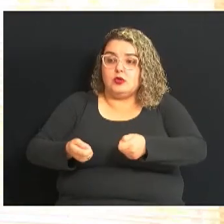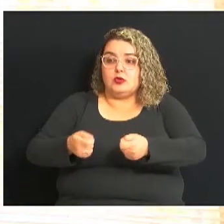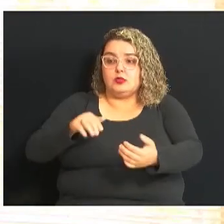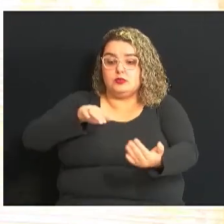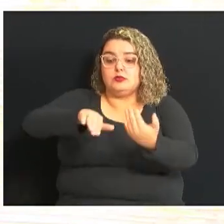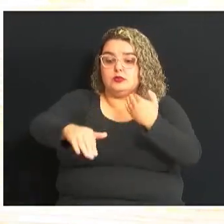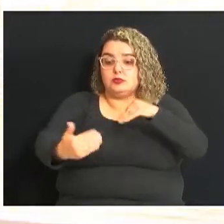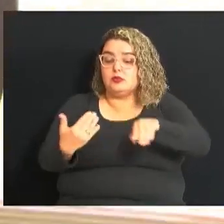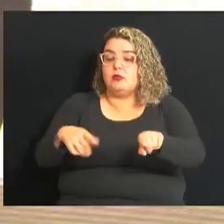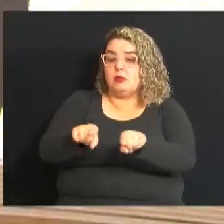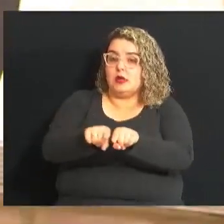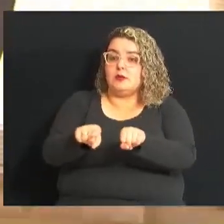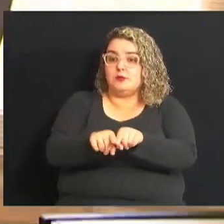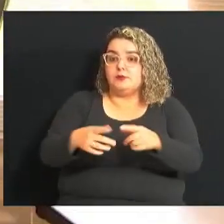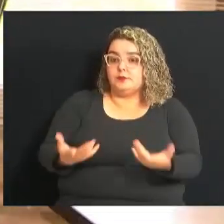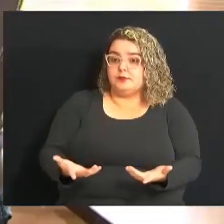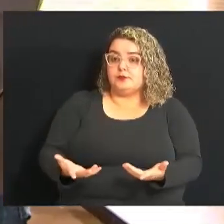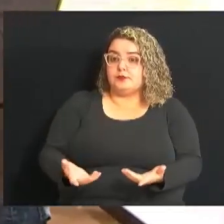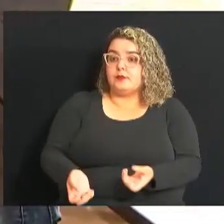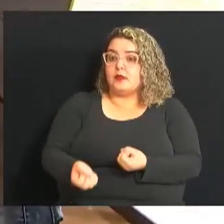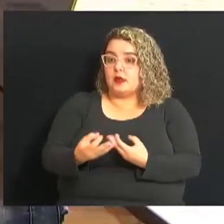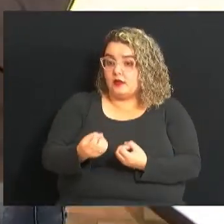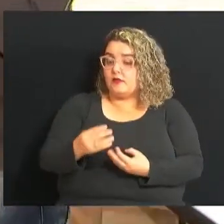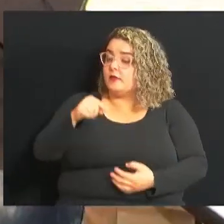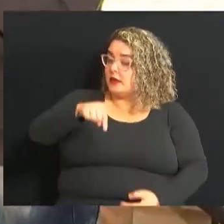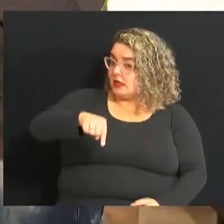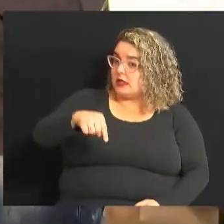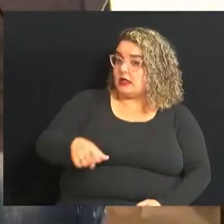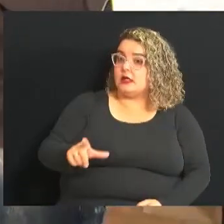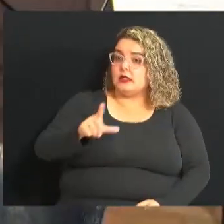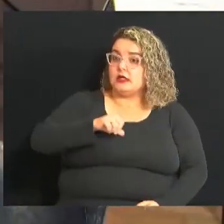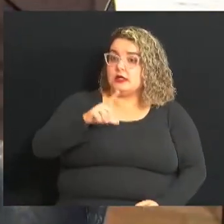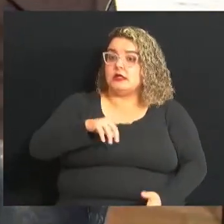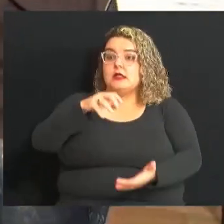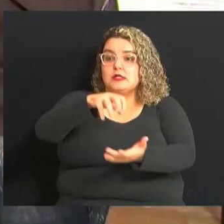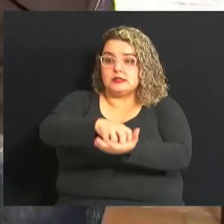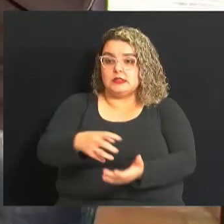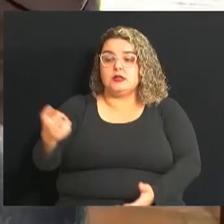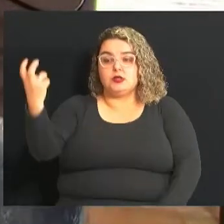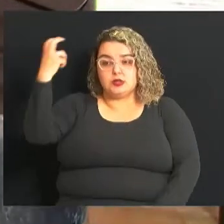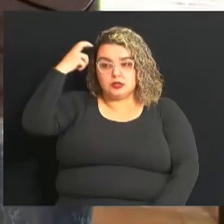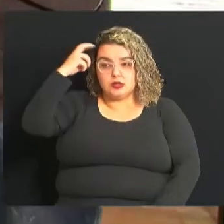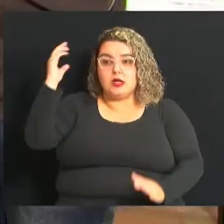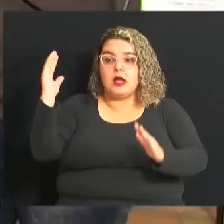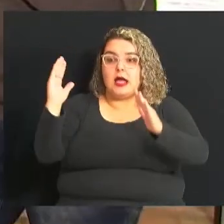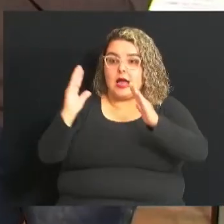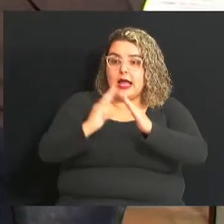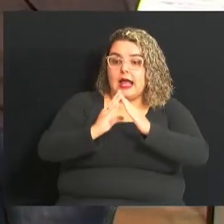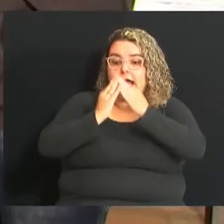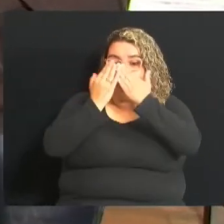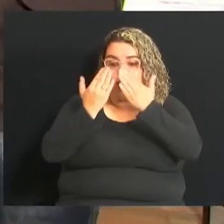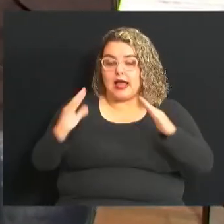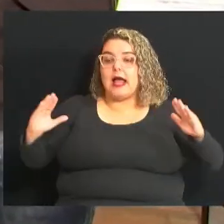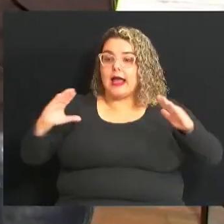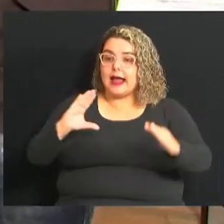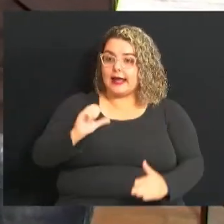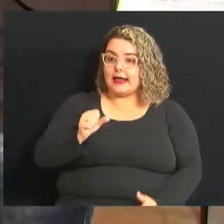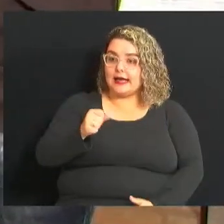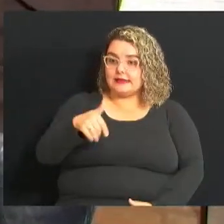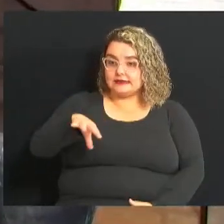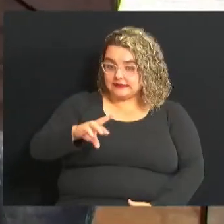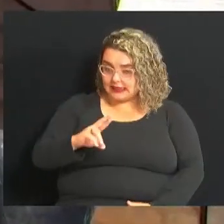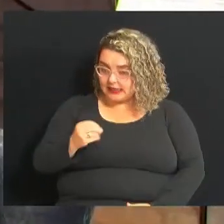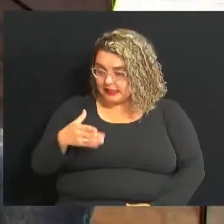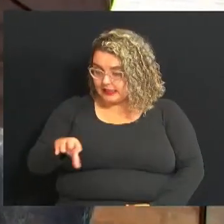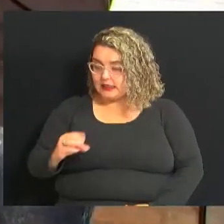Bom, informando também que aqui, não é, tem o Centro Cultural Casarão, nós temos imagem, também faz parte